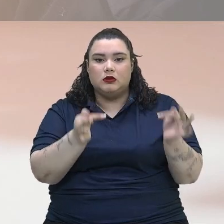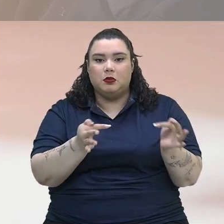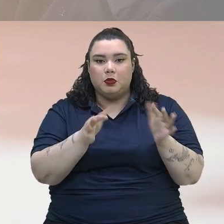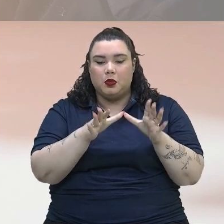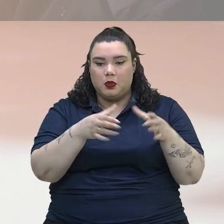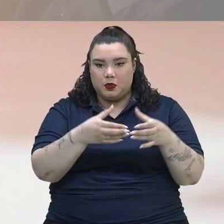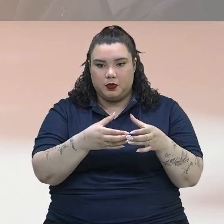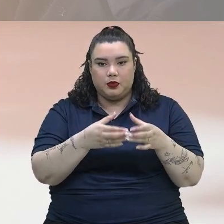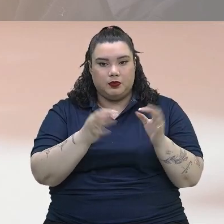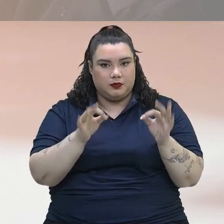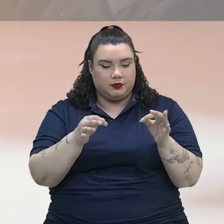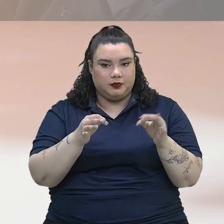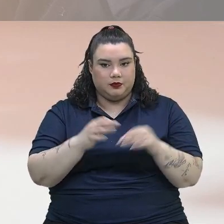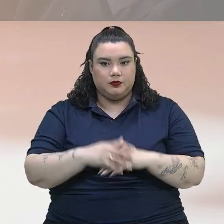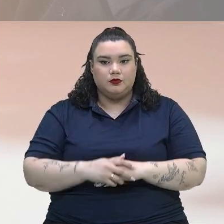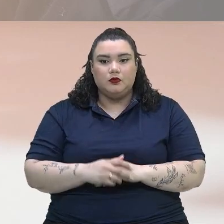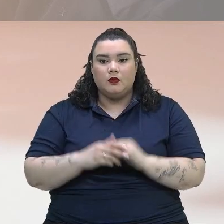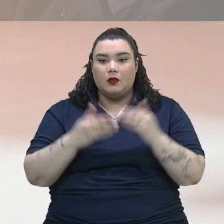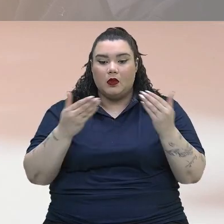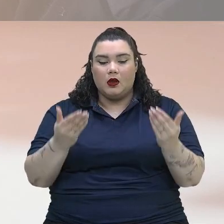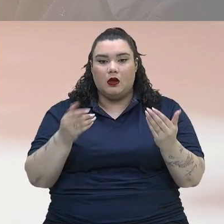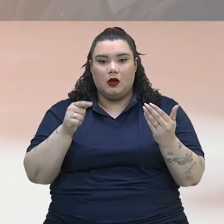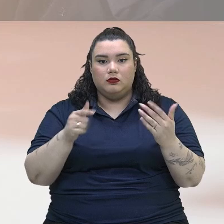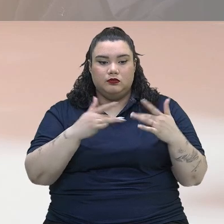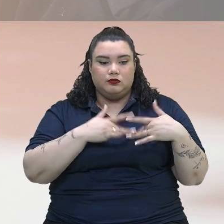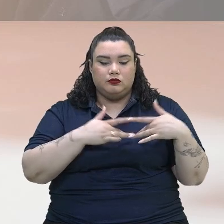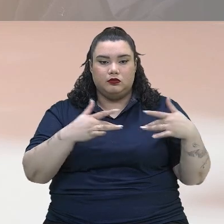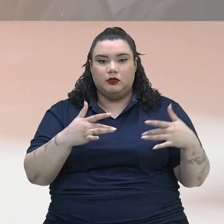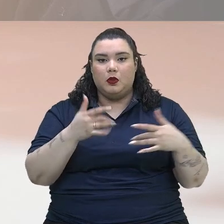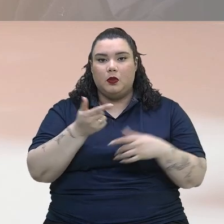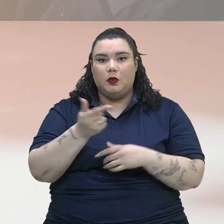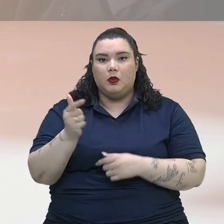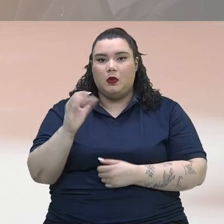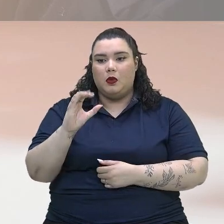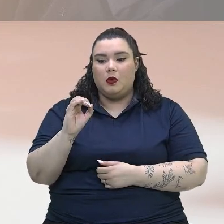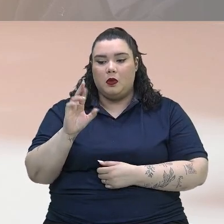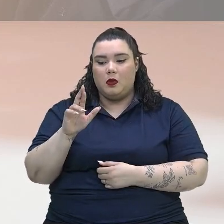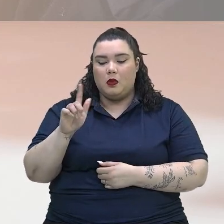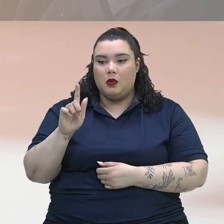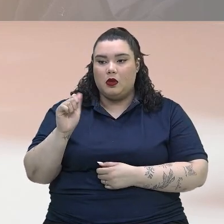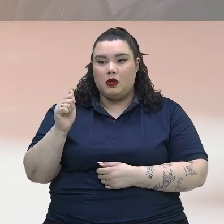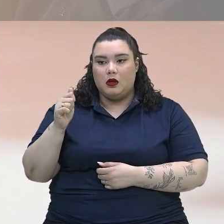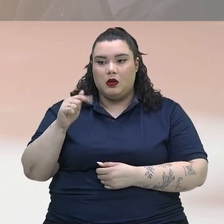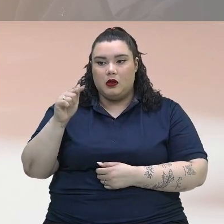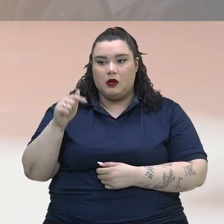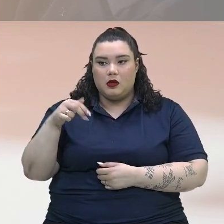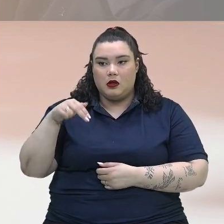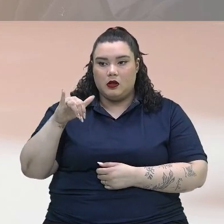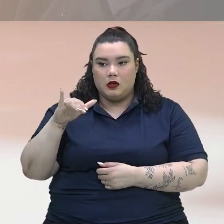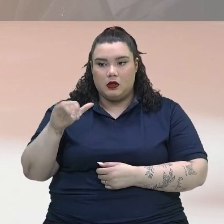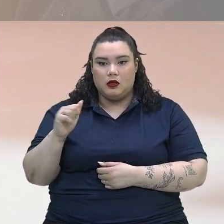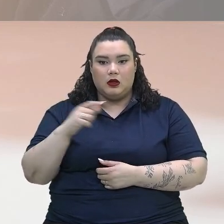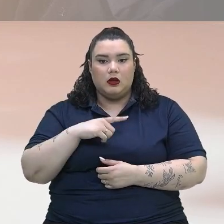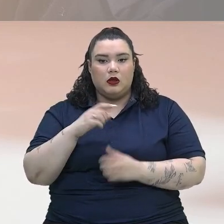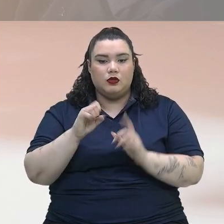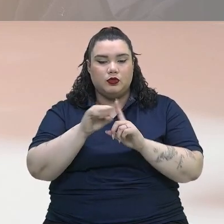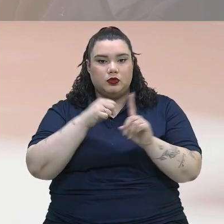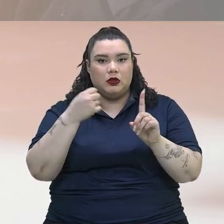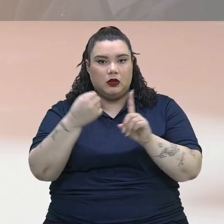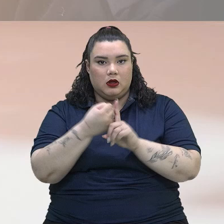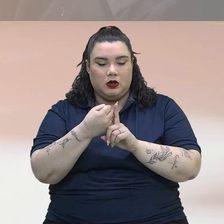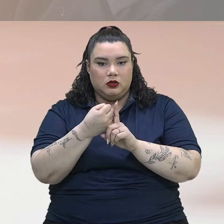sociedades simples. E a solidariedade orgânica, que se desenvolve aí nas sociedades complexas. Então, vejam